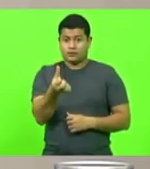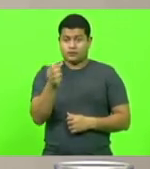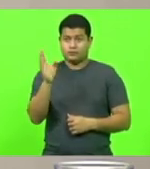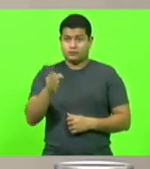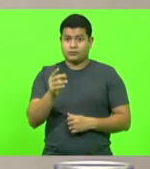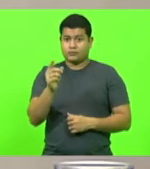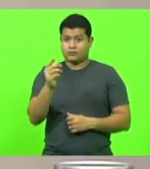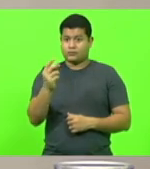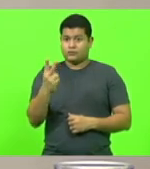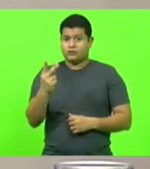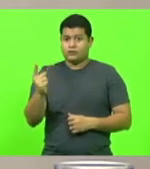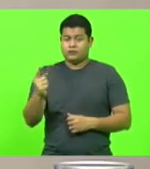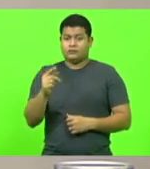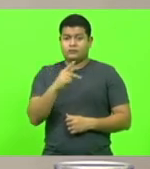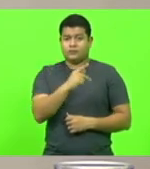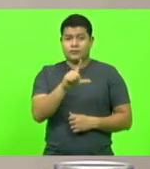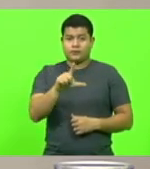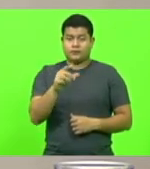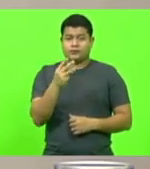356.4/2021, PL